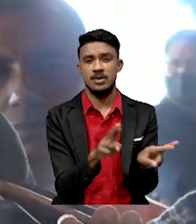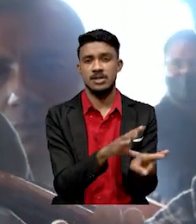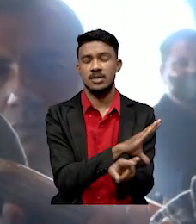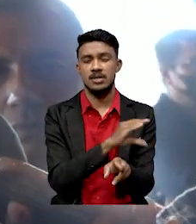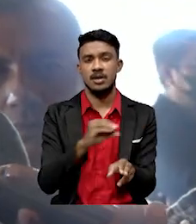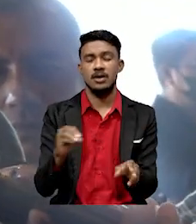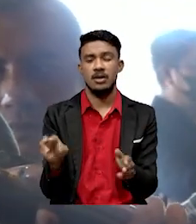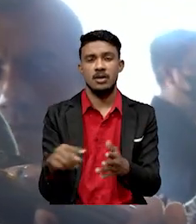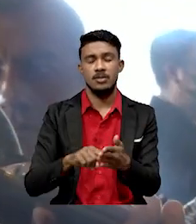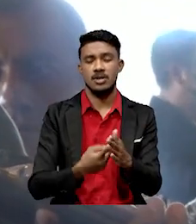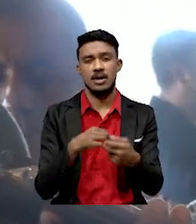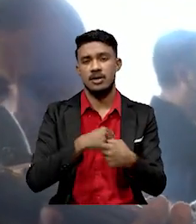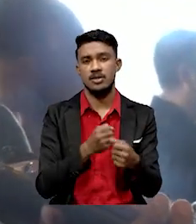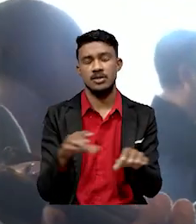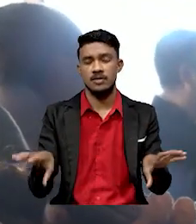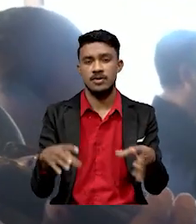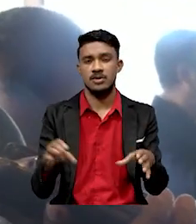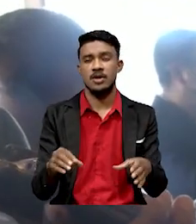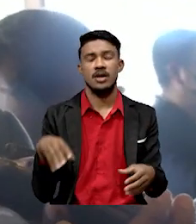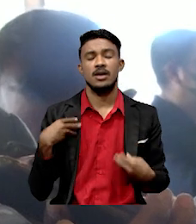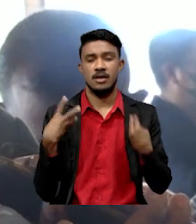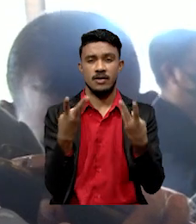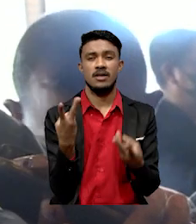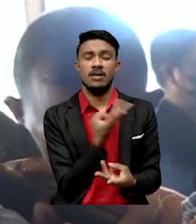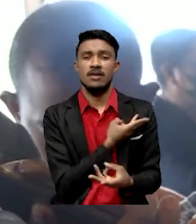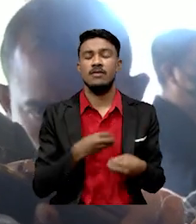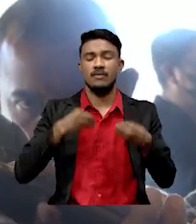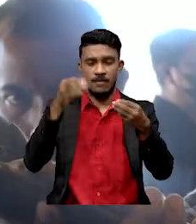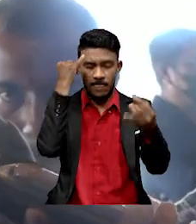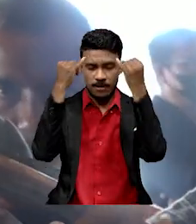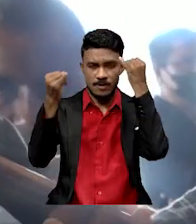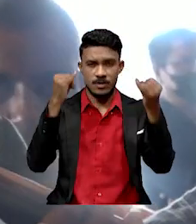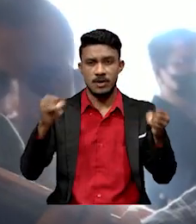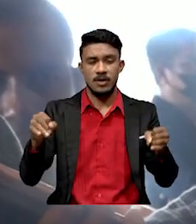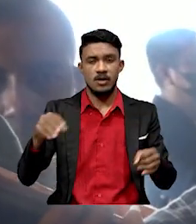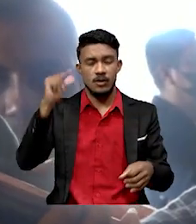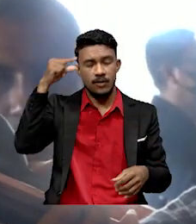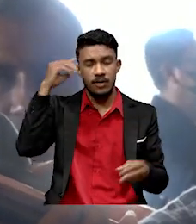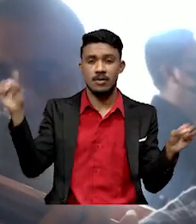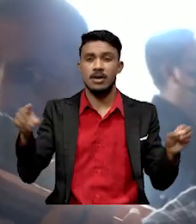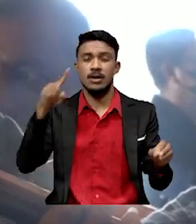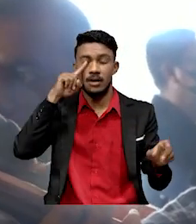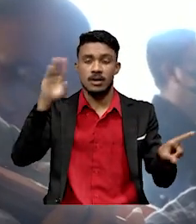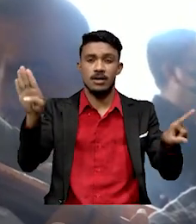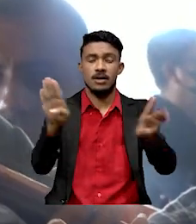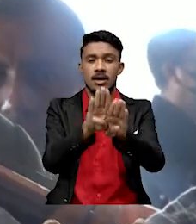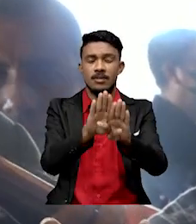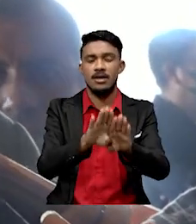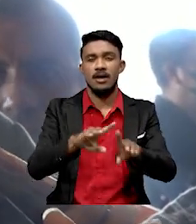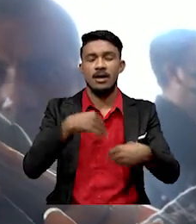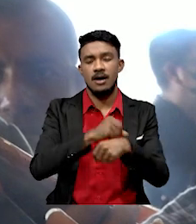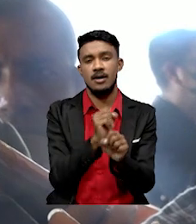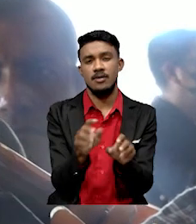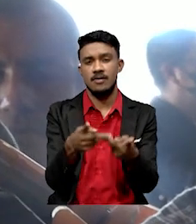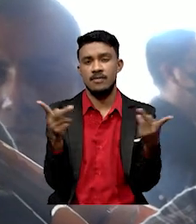Sira. E só em Selic Fale, o governo está com a mata vai a situação de né, o governo está plano para tu, Hari Fatin Nebe,